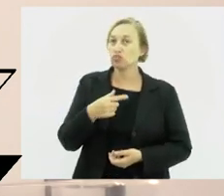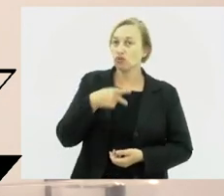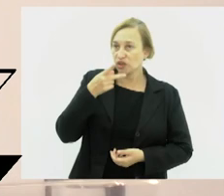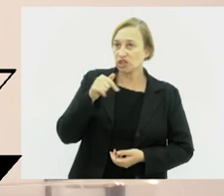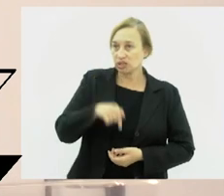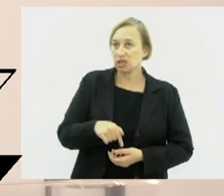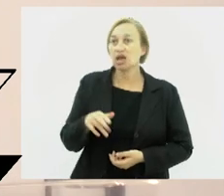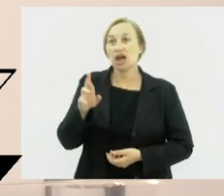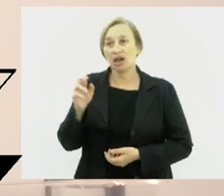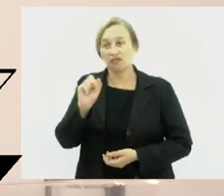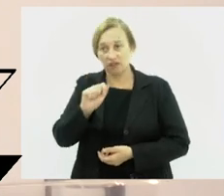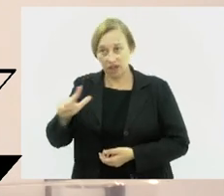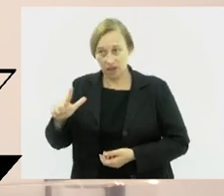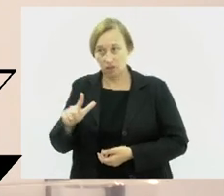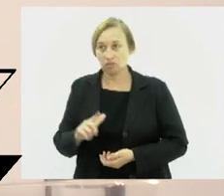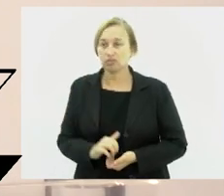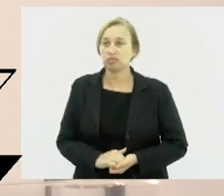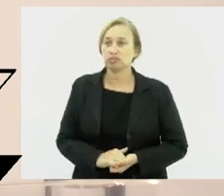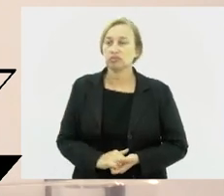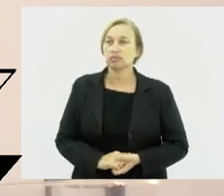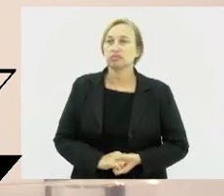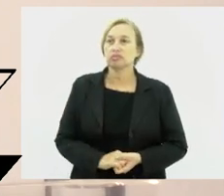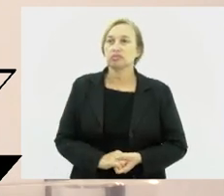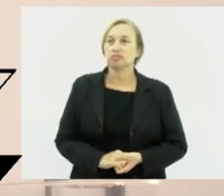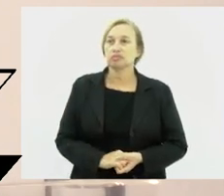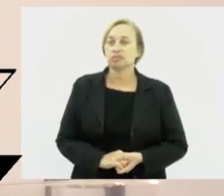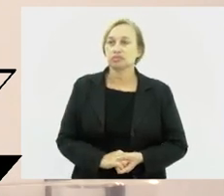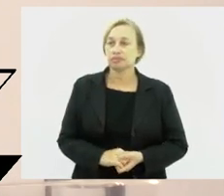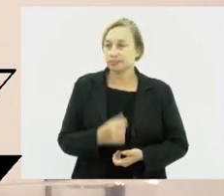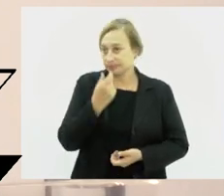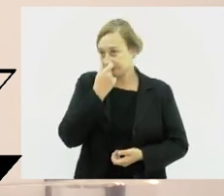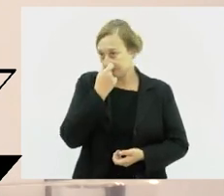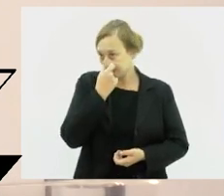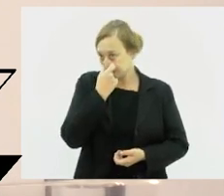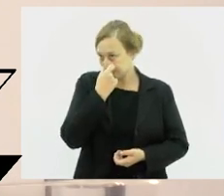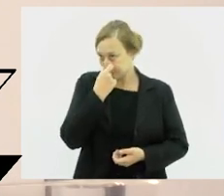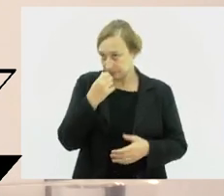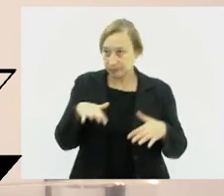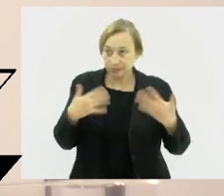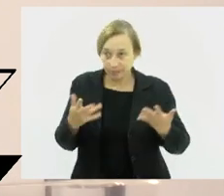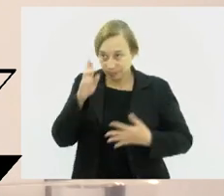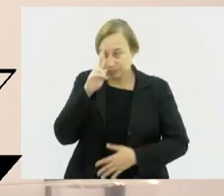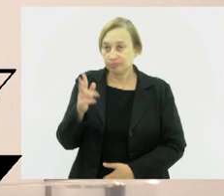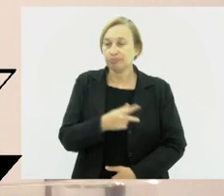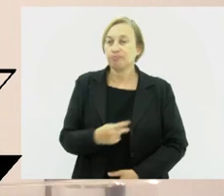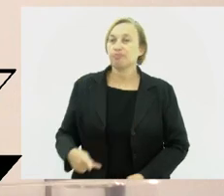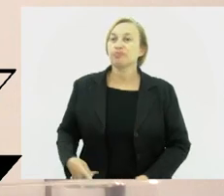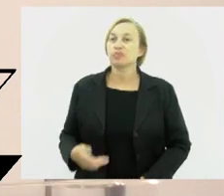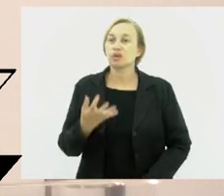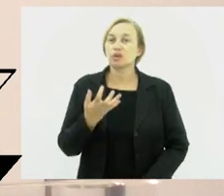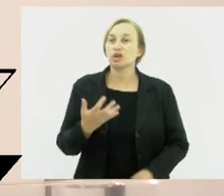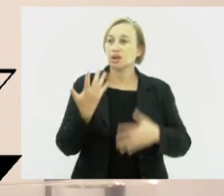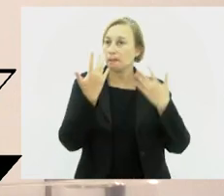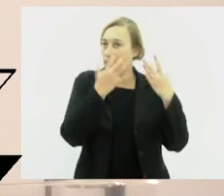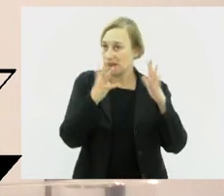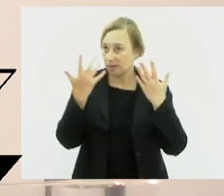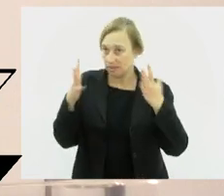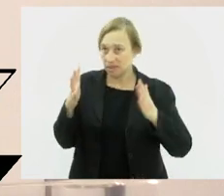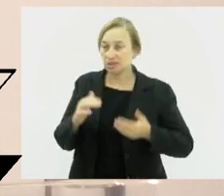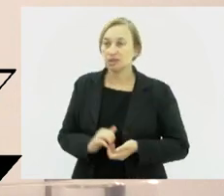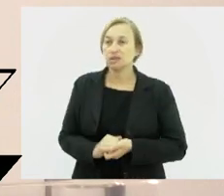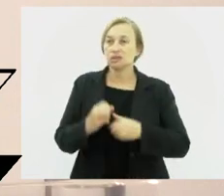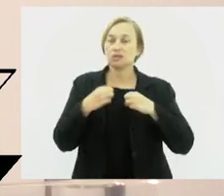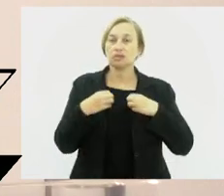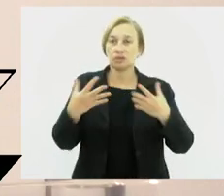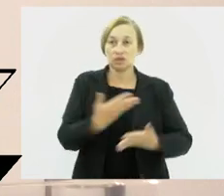o Rafael conviveu durante anos. E nós também, consequentemente. Então, presidente, eu queria parabenizar pela